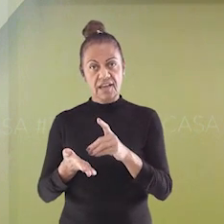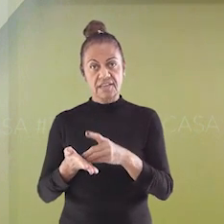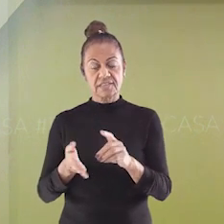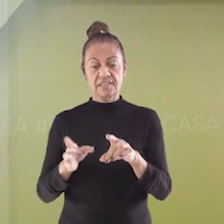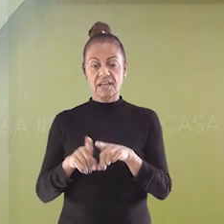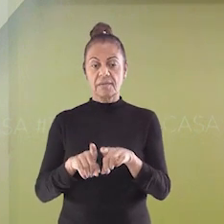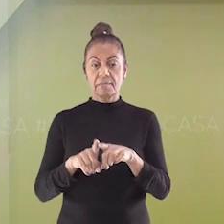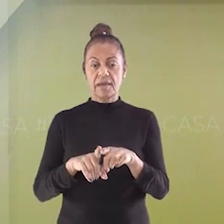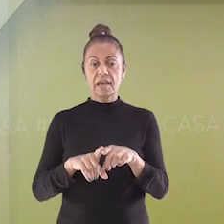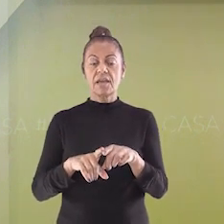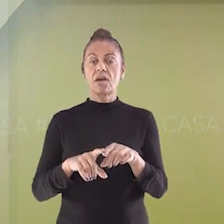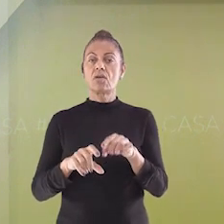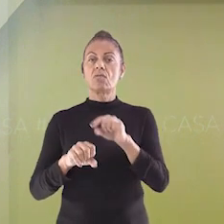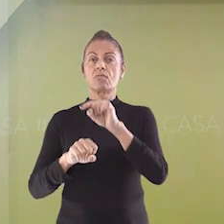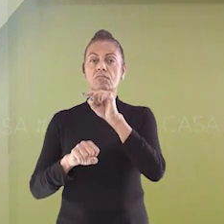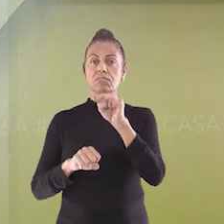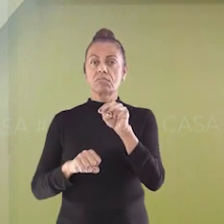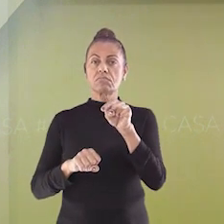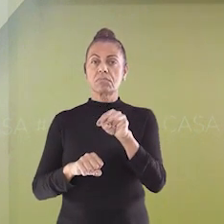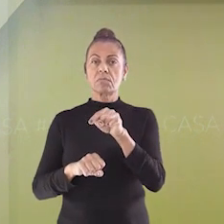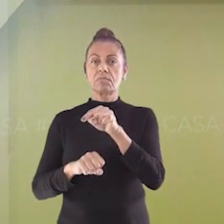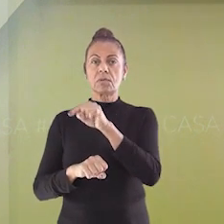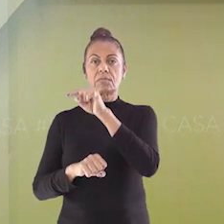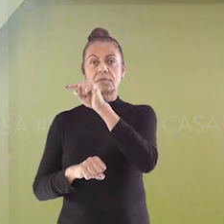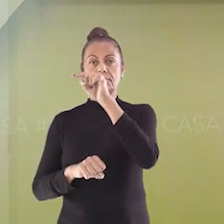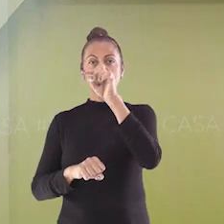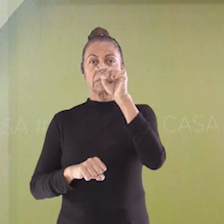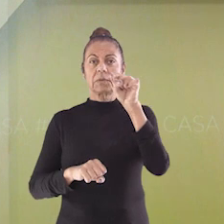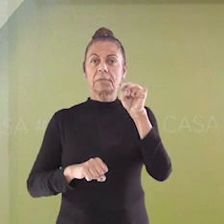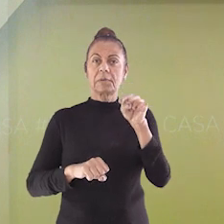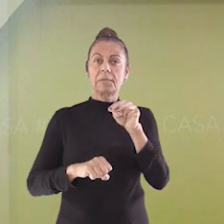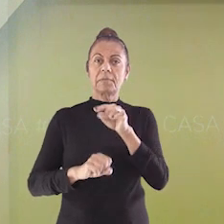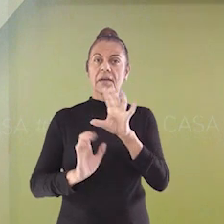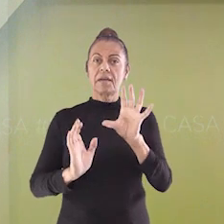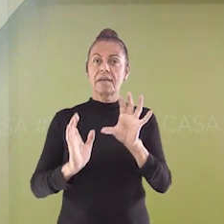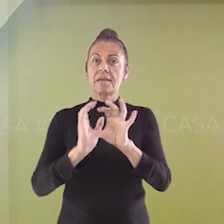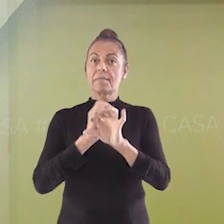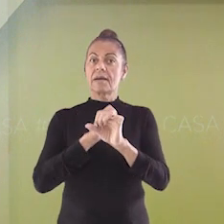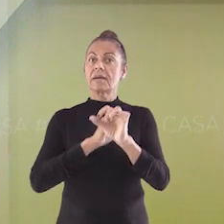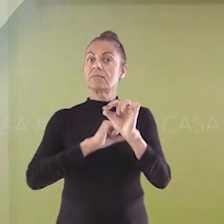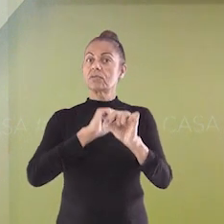E com eles marcamos as horas, os minutos e os segundos.